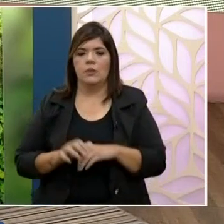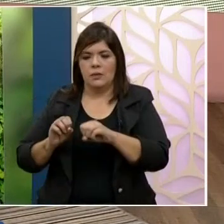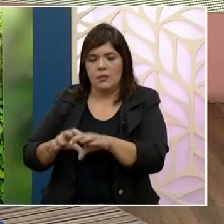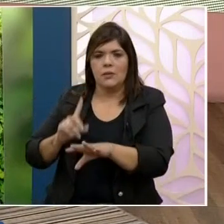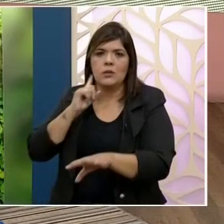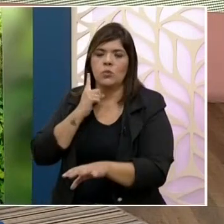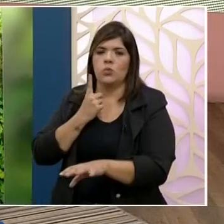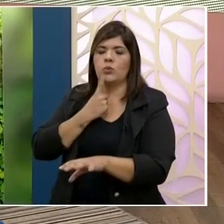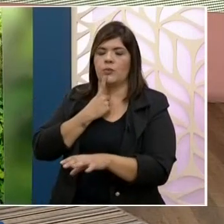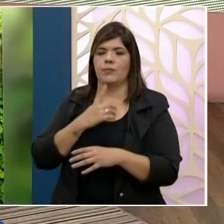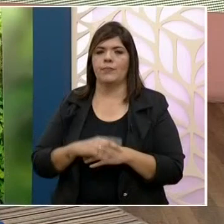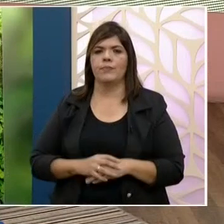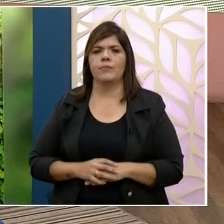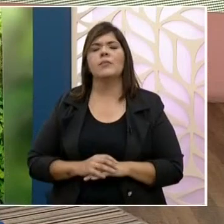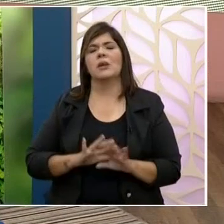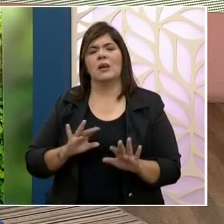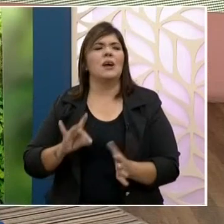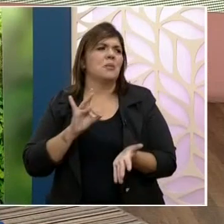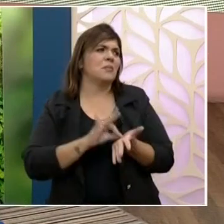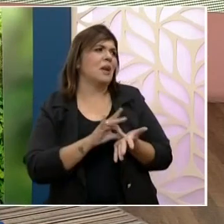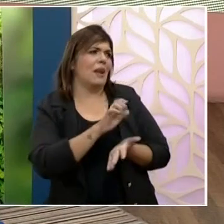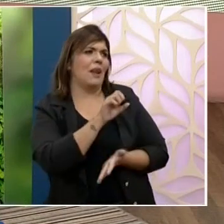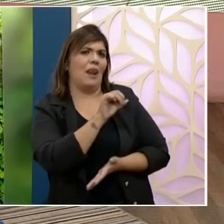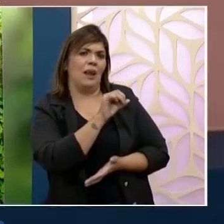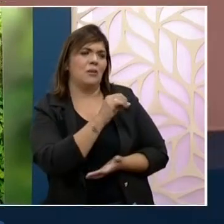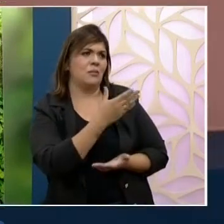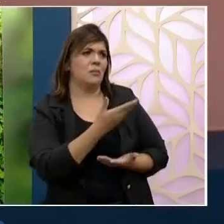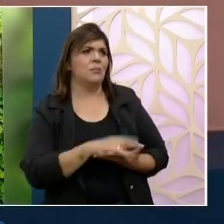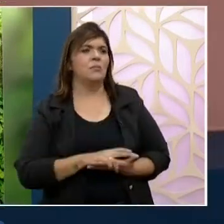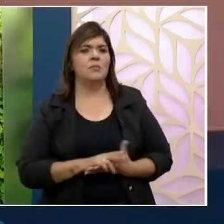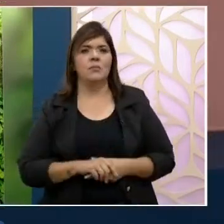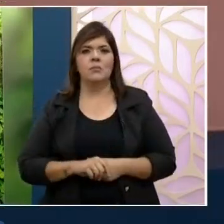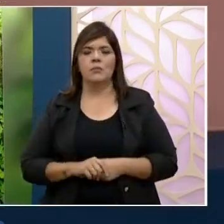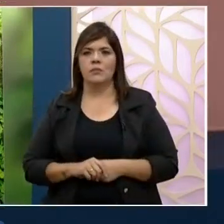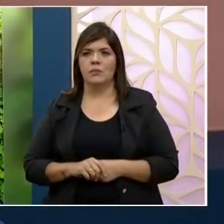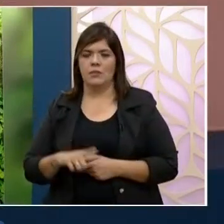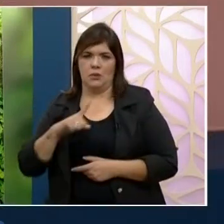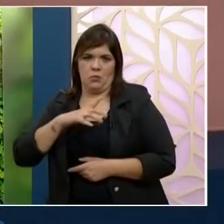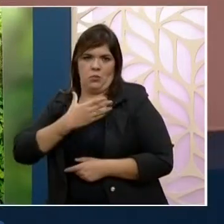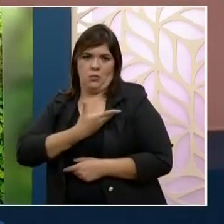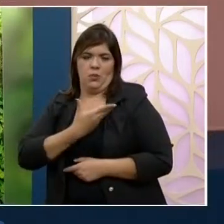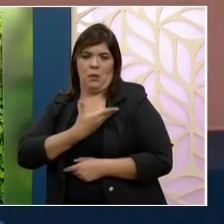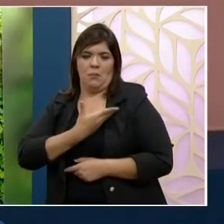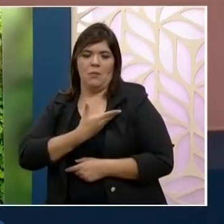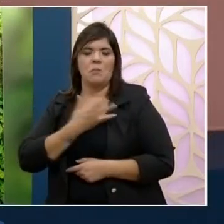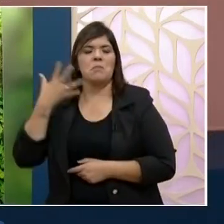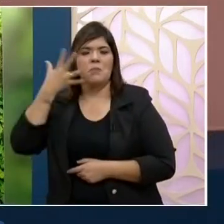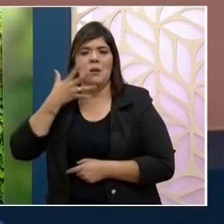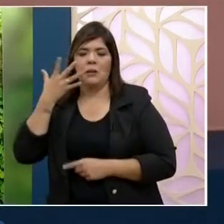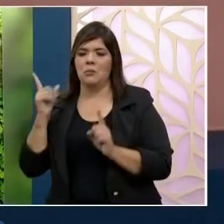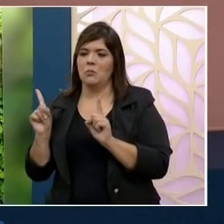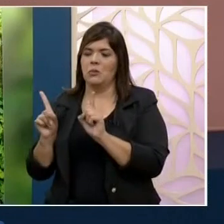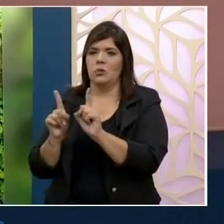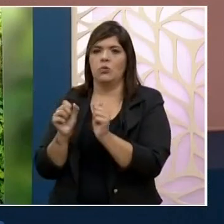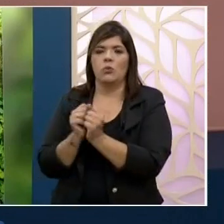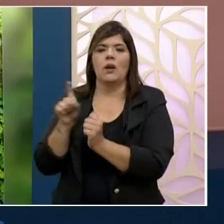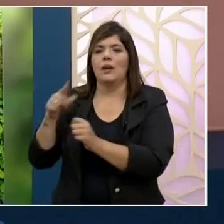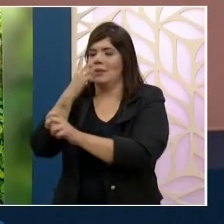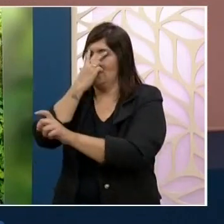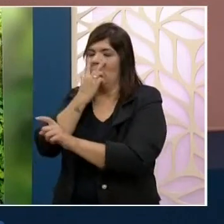alfabetização com surdos. E realmente, Léo, o que você falou, eu tenho até um parceiro meu que a gente faz muita palestra, ele é